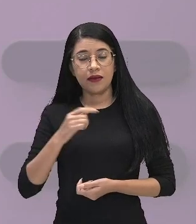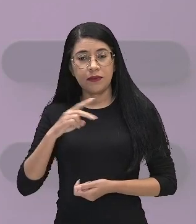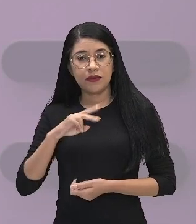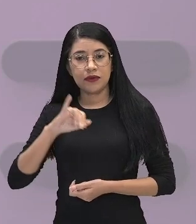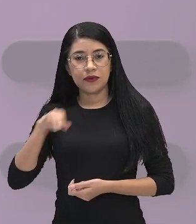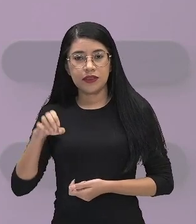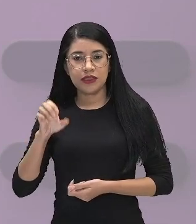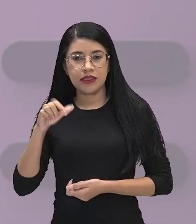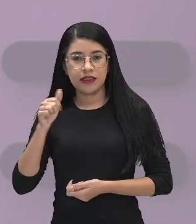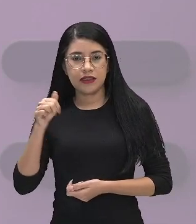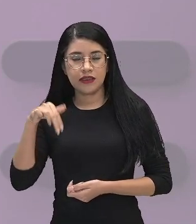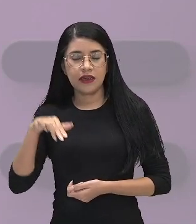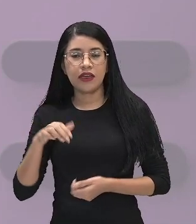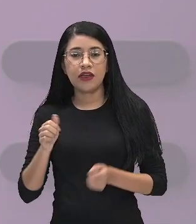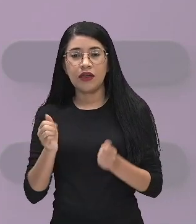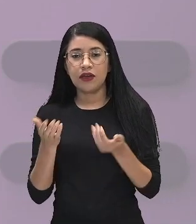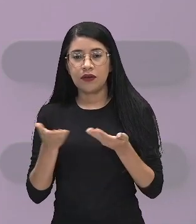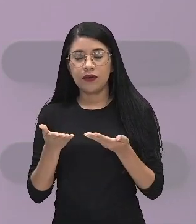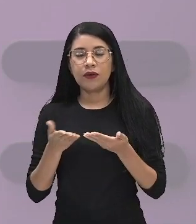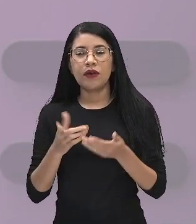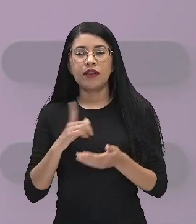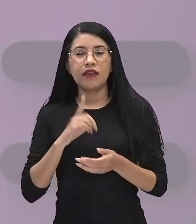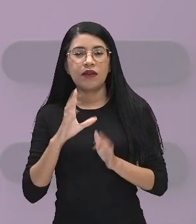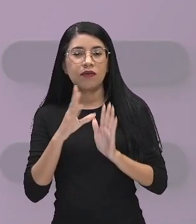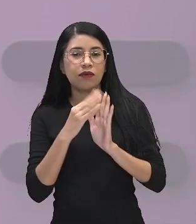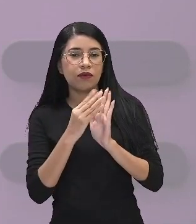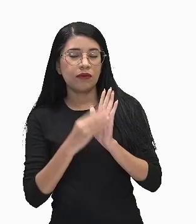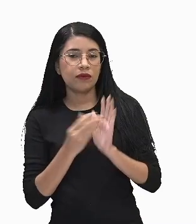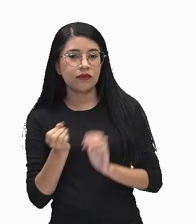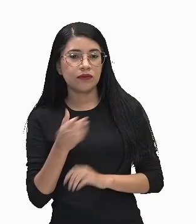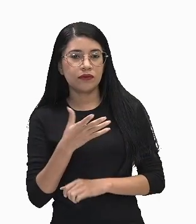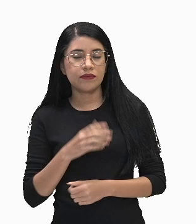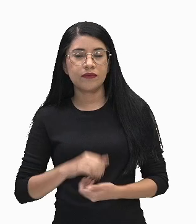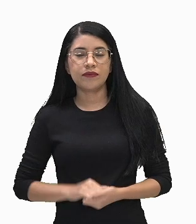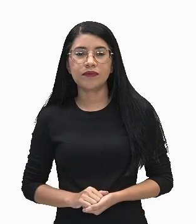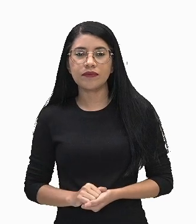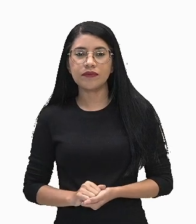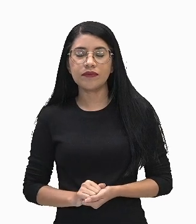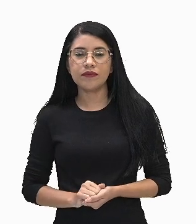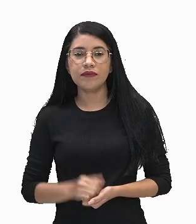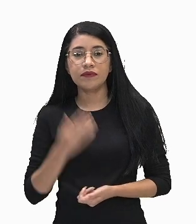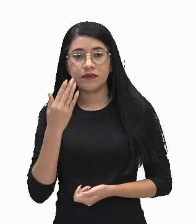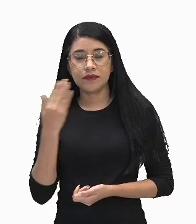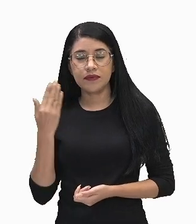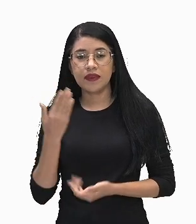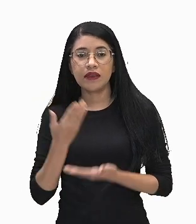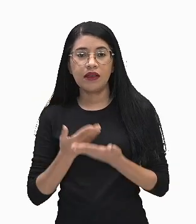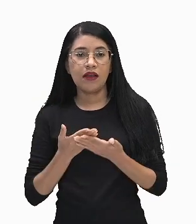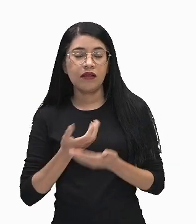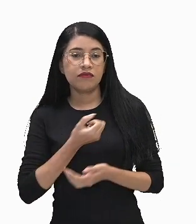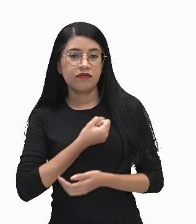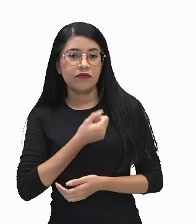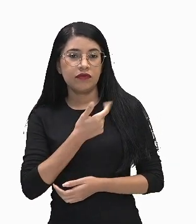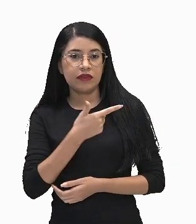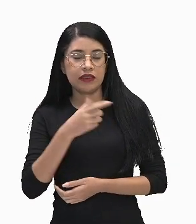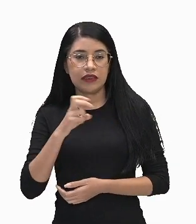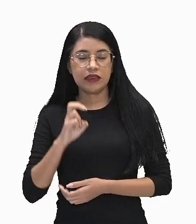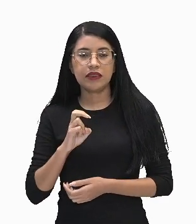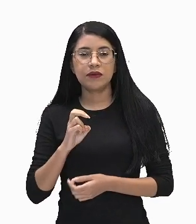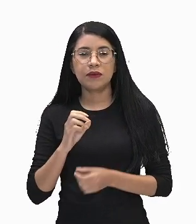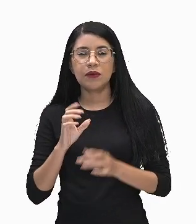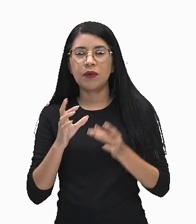e hoje nós iremos acompanhar um novo conteúdo nessa aula. Aí está, na aula de número 25 nós iremos